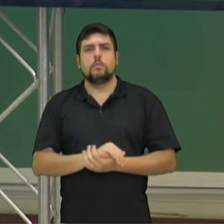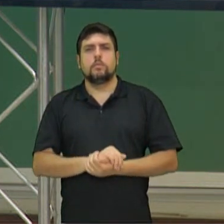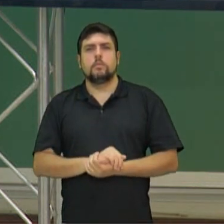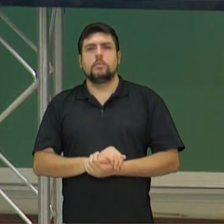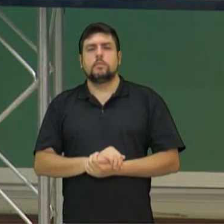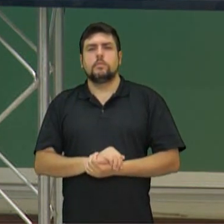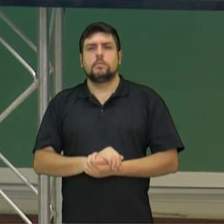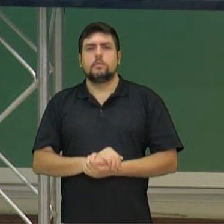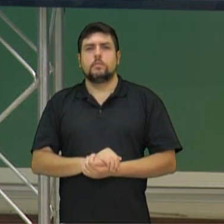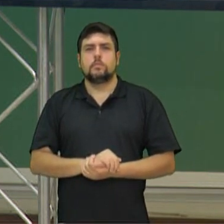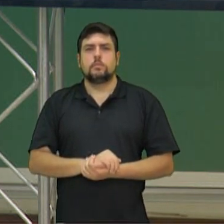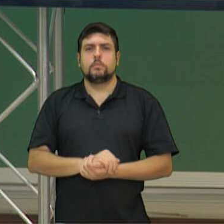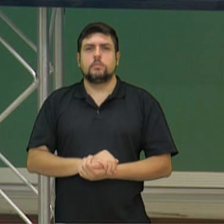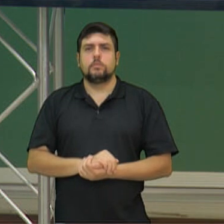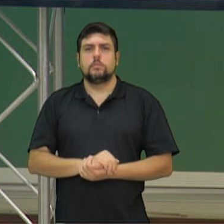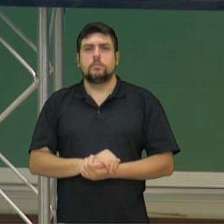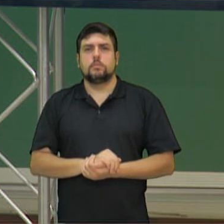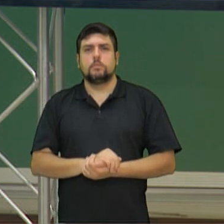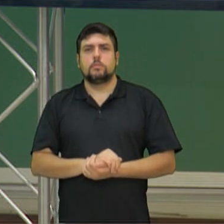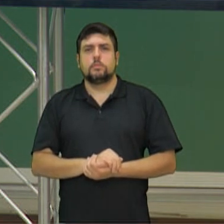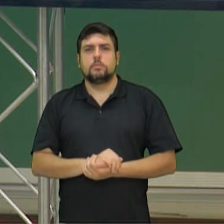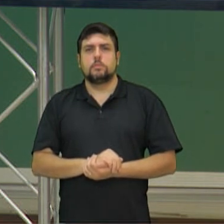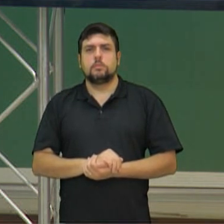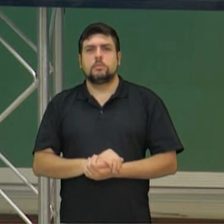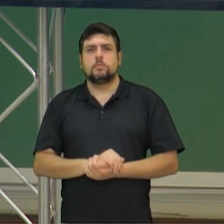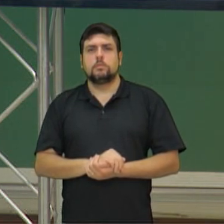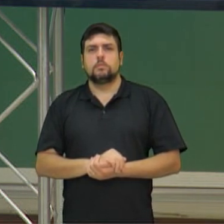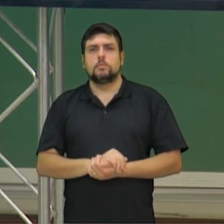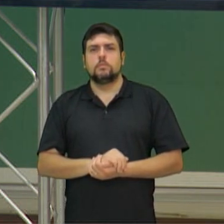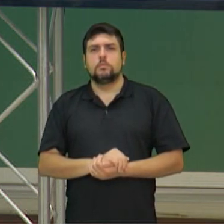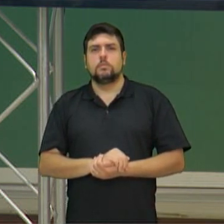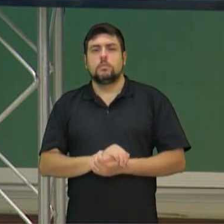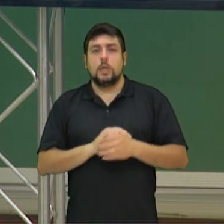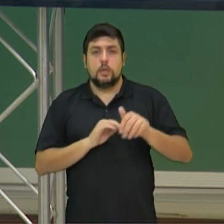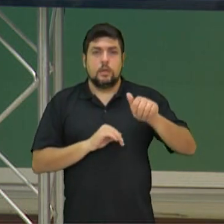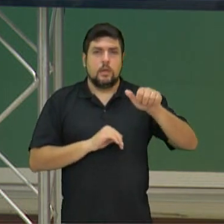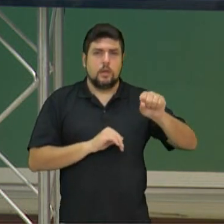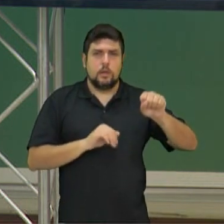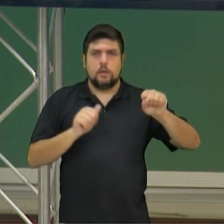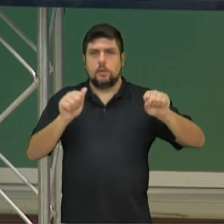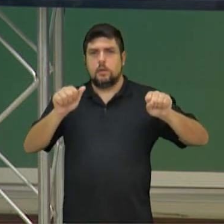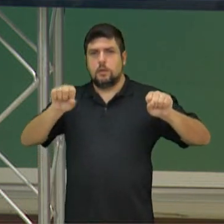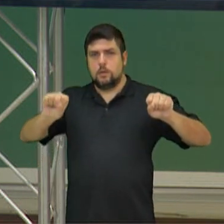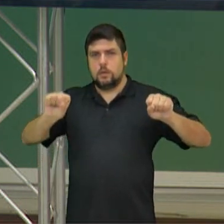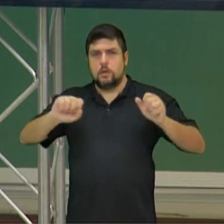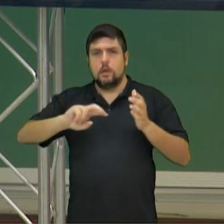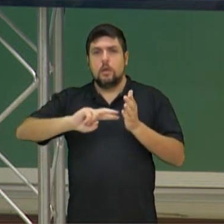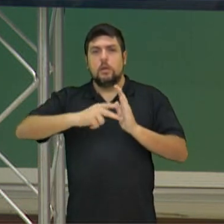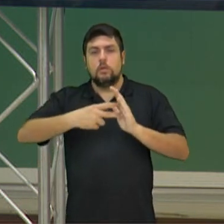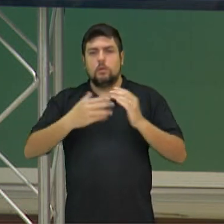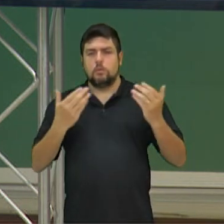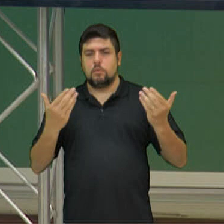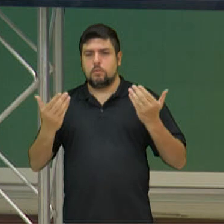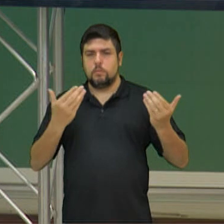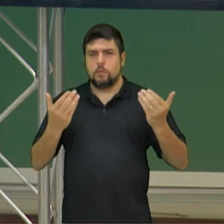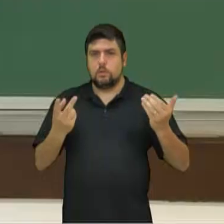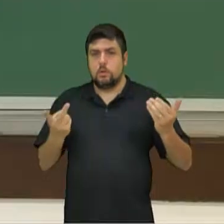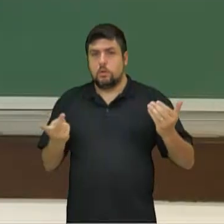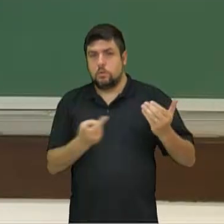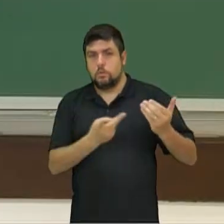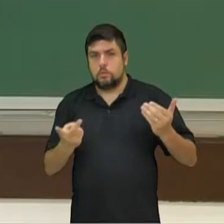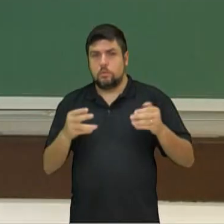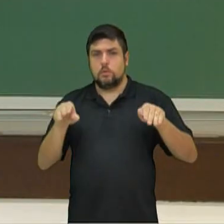Jim. Anne é tão inteligente quanto Jim. Então, as, tão quanto, é o comparativo de